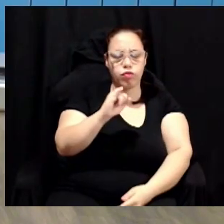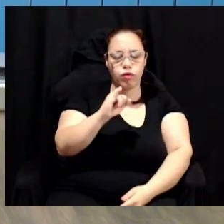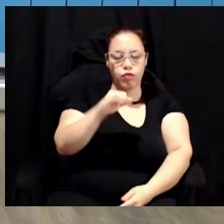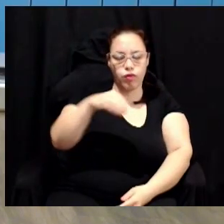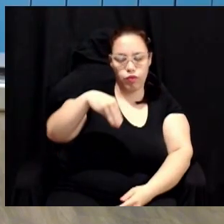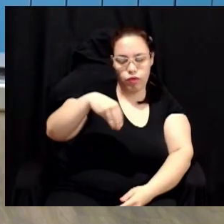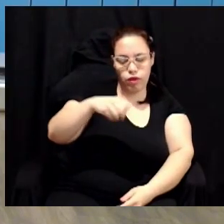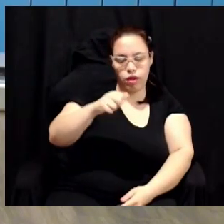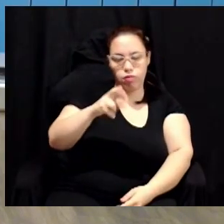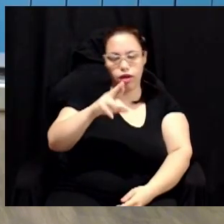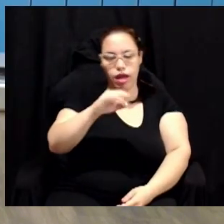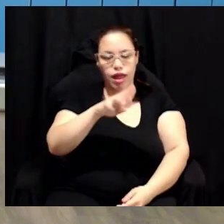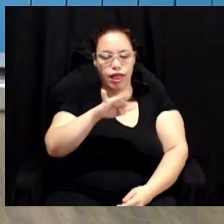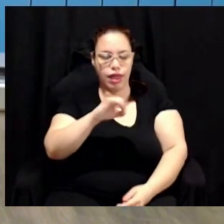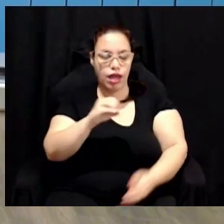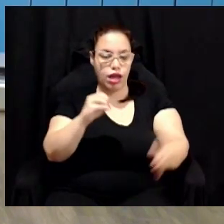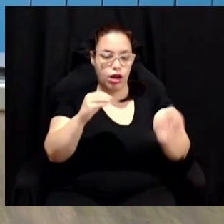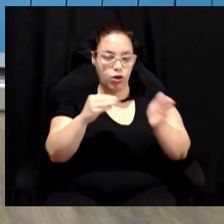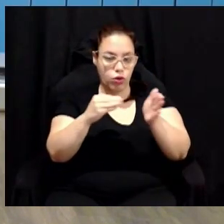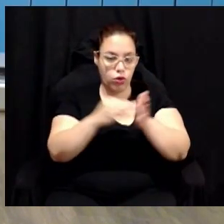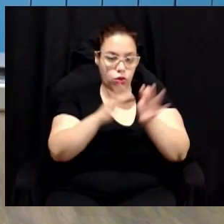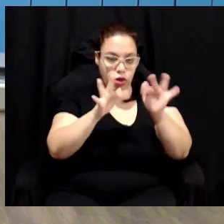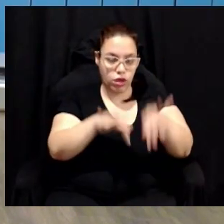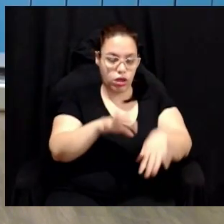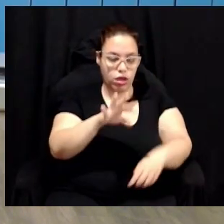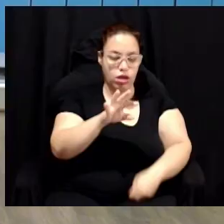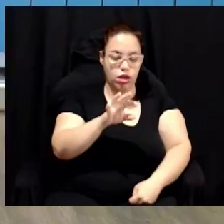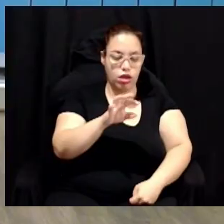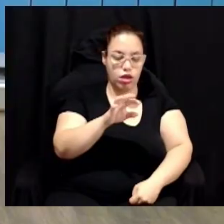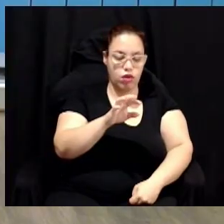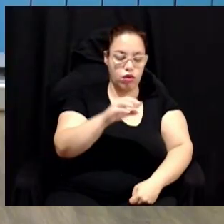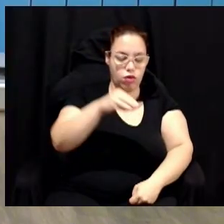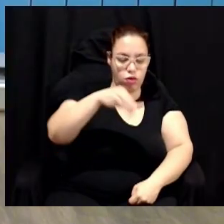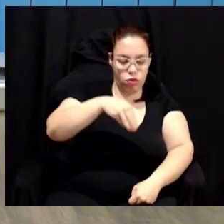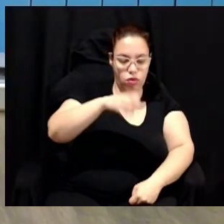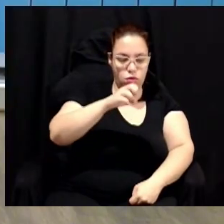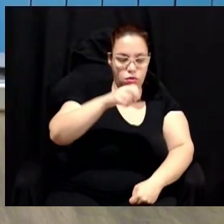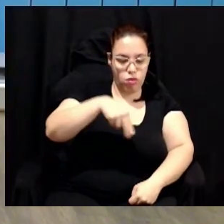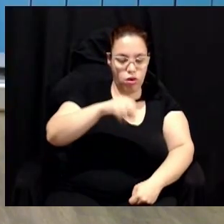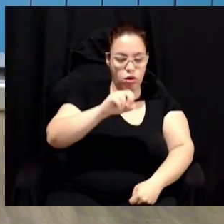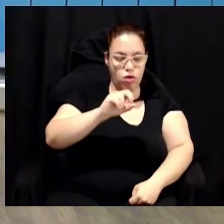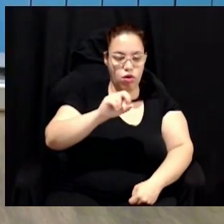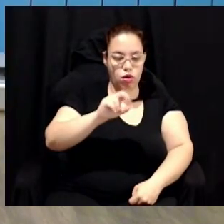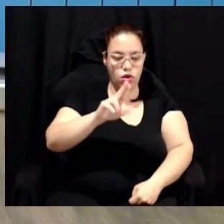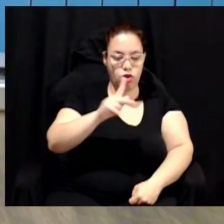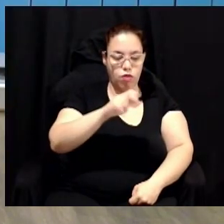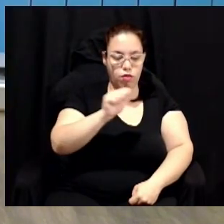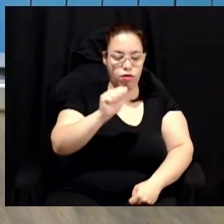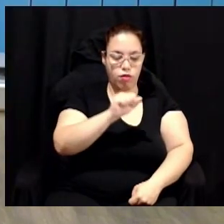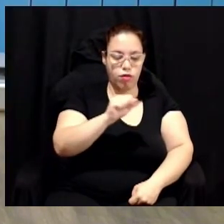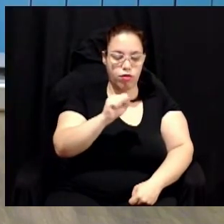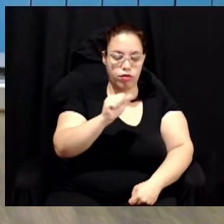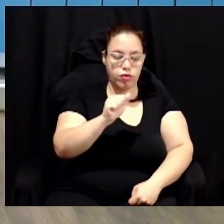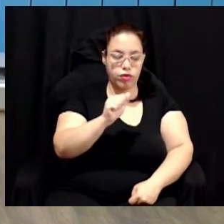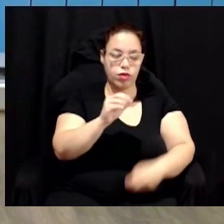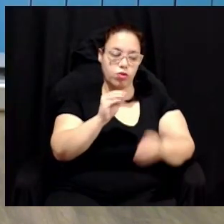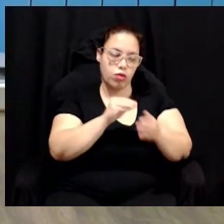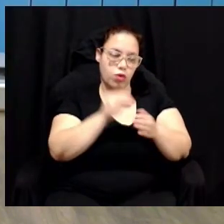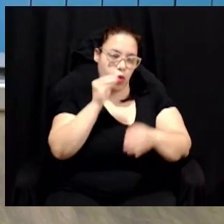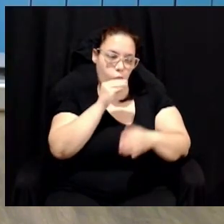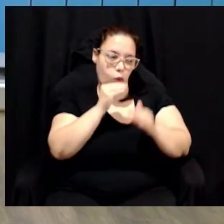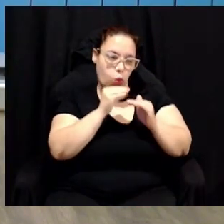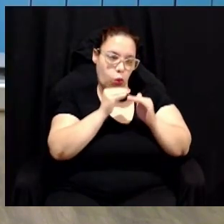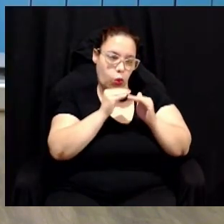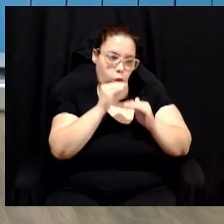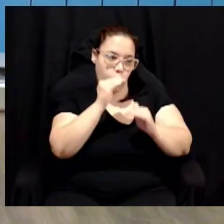na menopausa? Como que é essas fases, né, do climatério para a menopausa? Os sintomas começam mais fraquinhos e vão